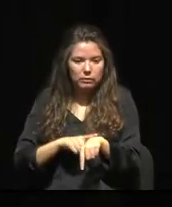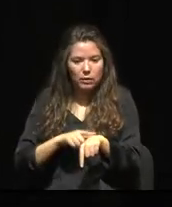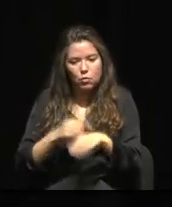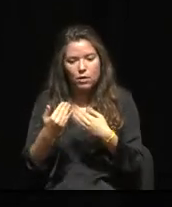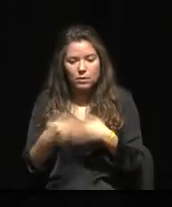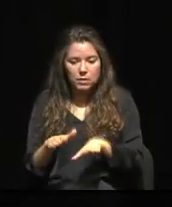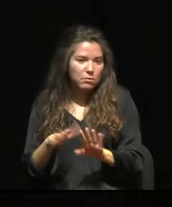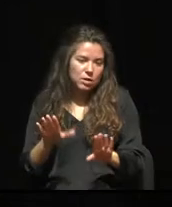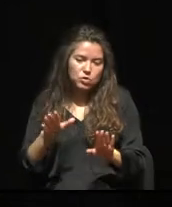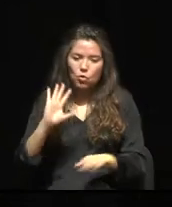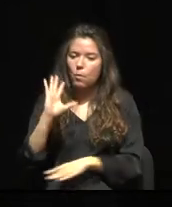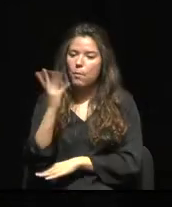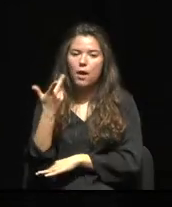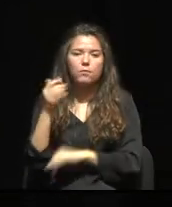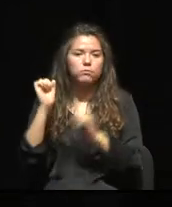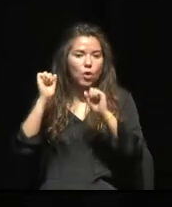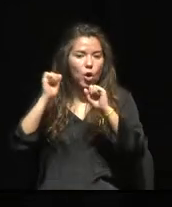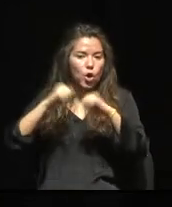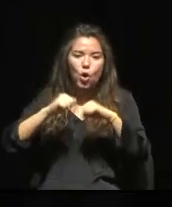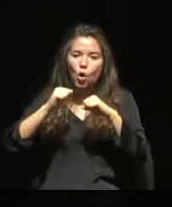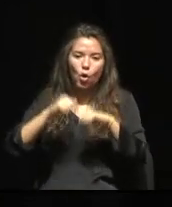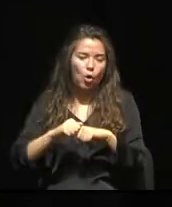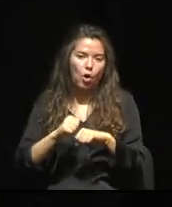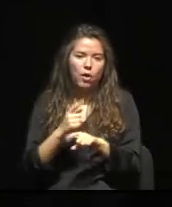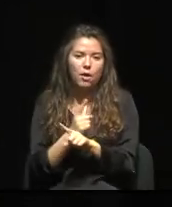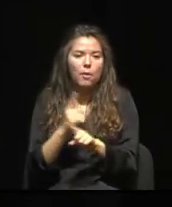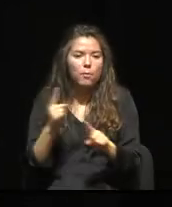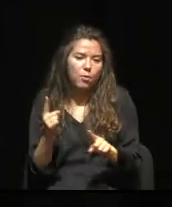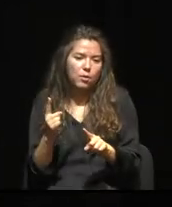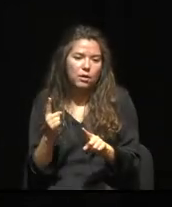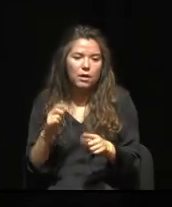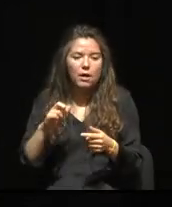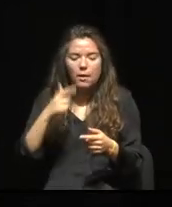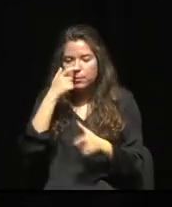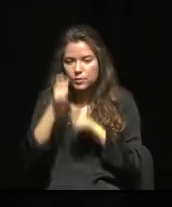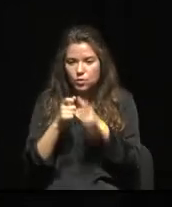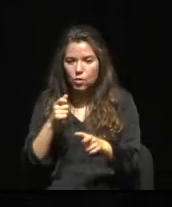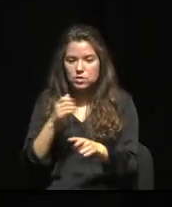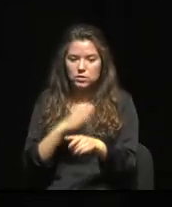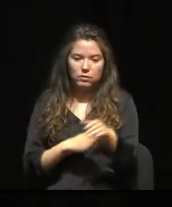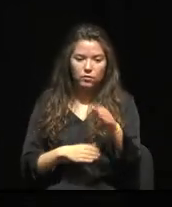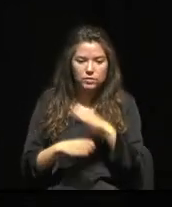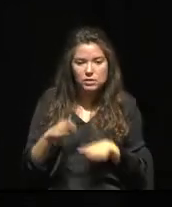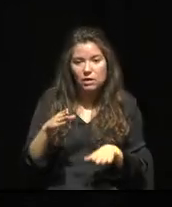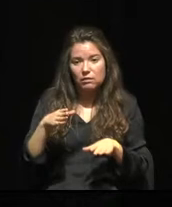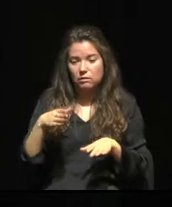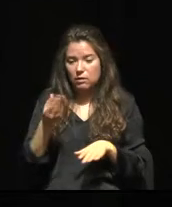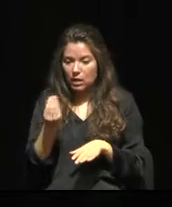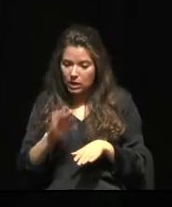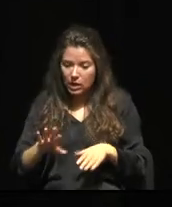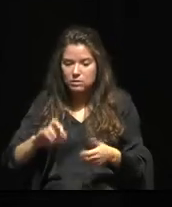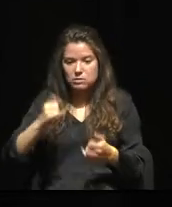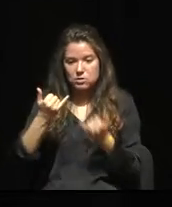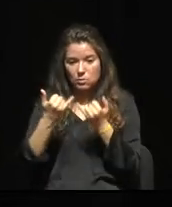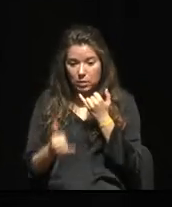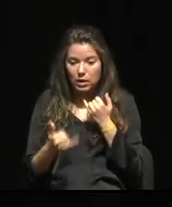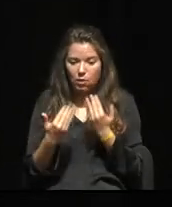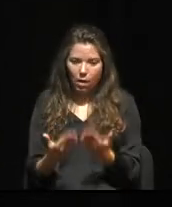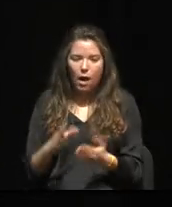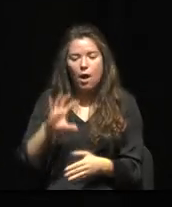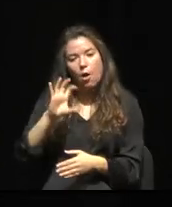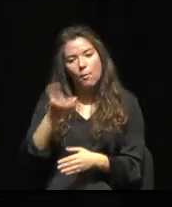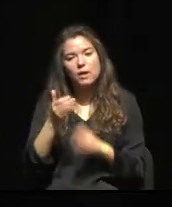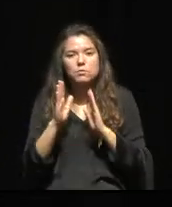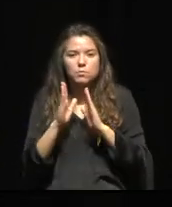fazer as coisas pondo em risco crianças e pessoas com deficiência o país T de re forçar o desempenho na